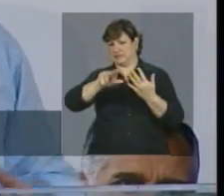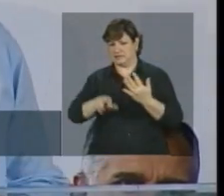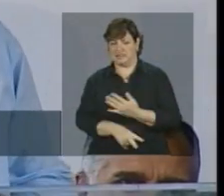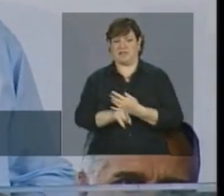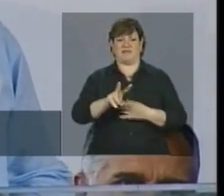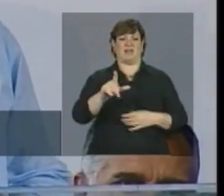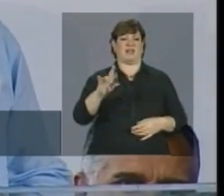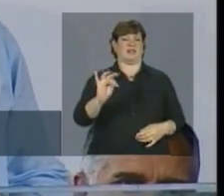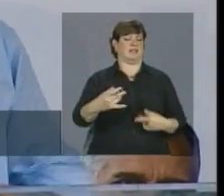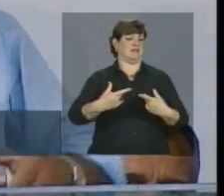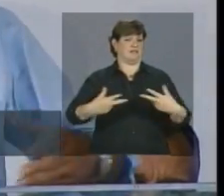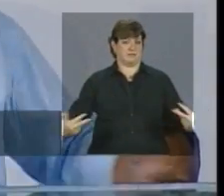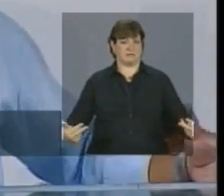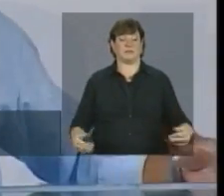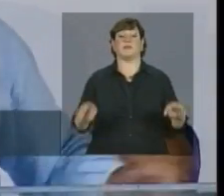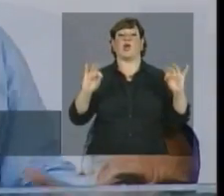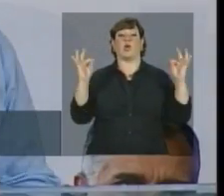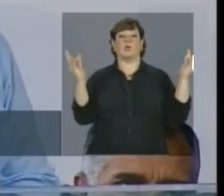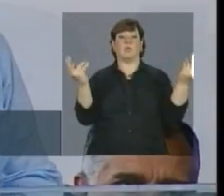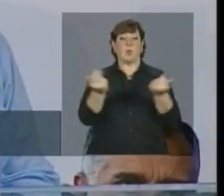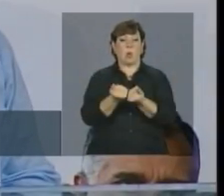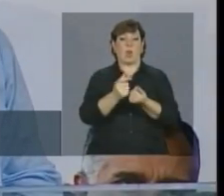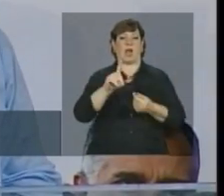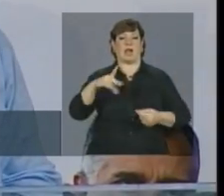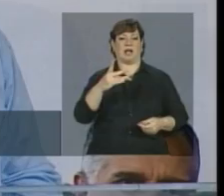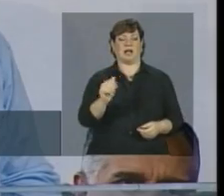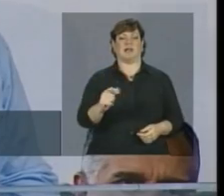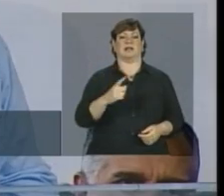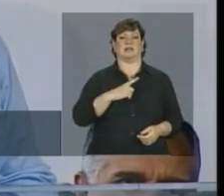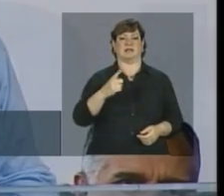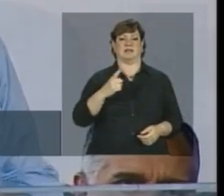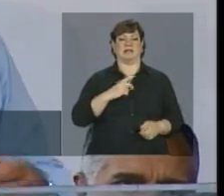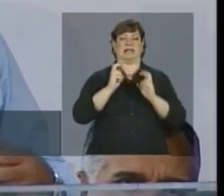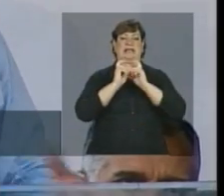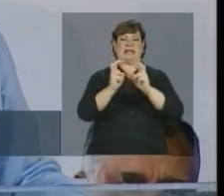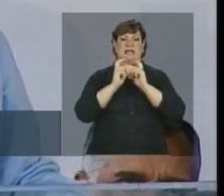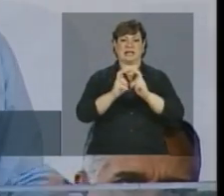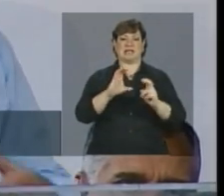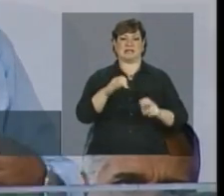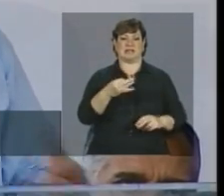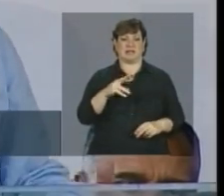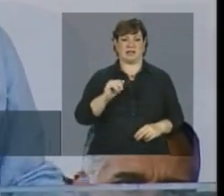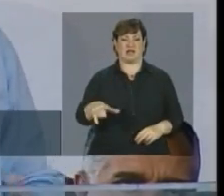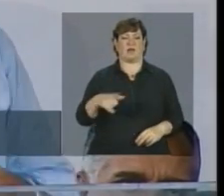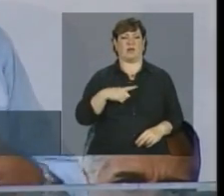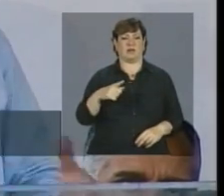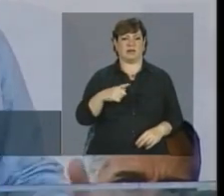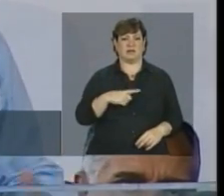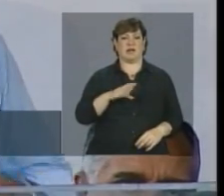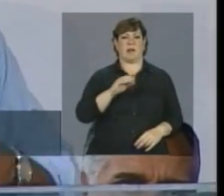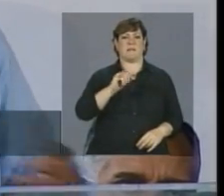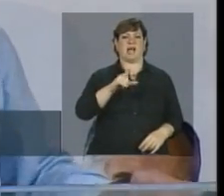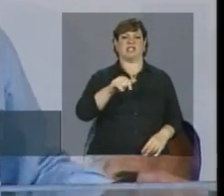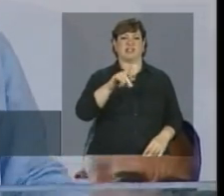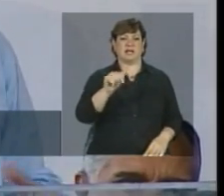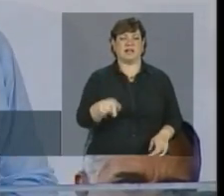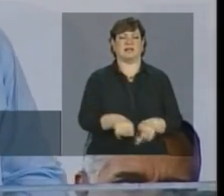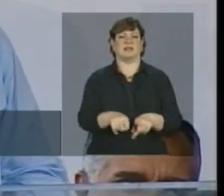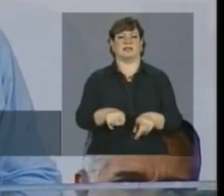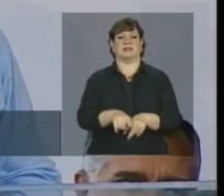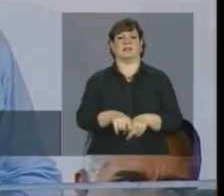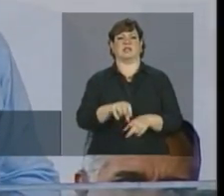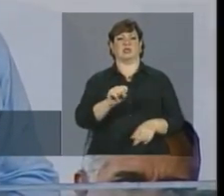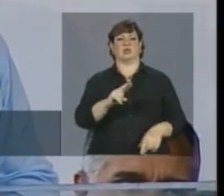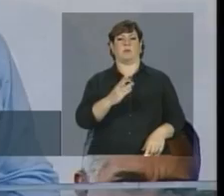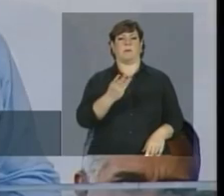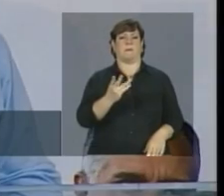VLT, toda a linha de trens da central, do subúrbio, da Baixada, renovada, todos os trens da